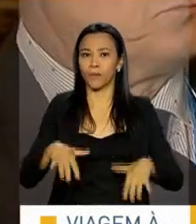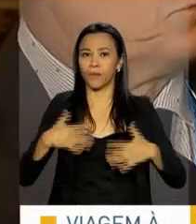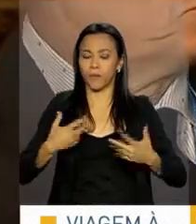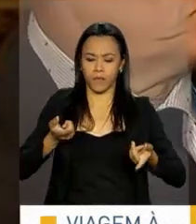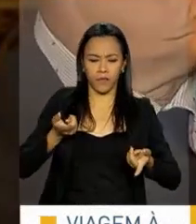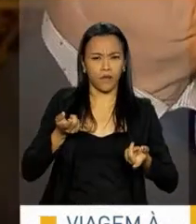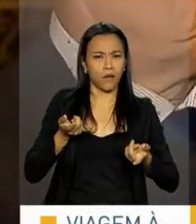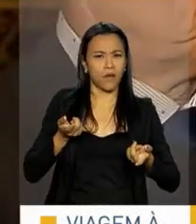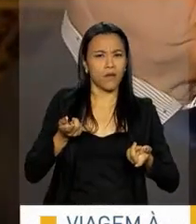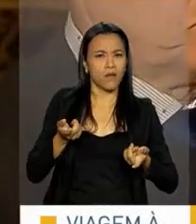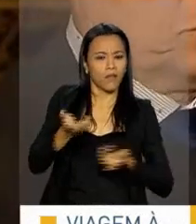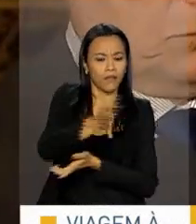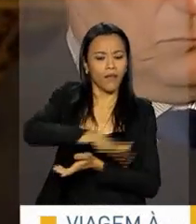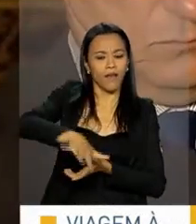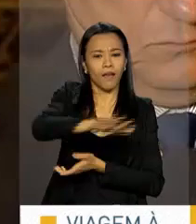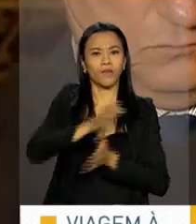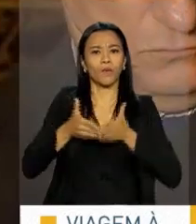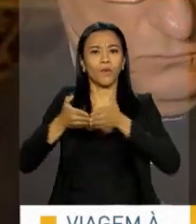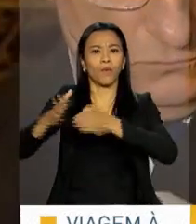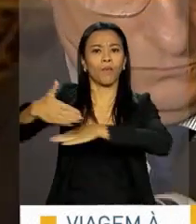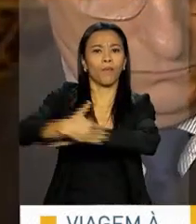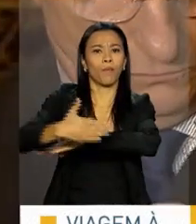movimentação maior no setor aeroportuário.